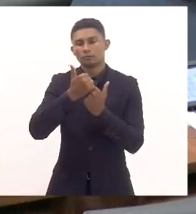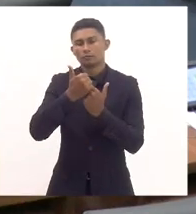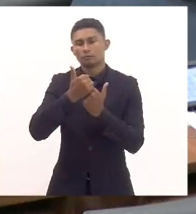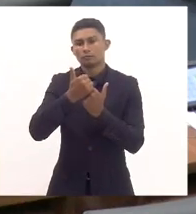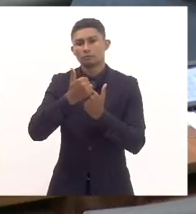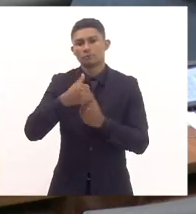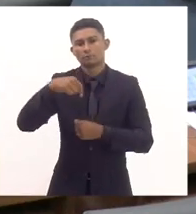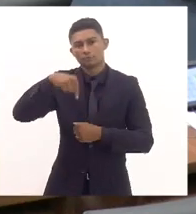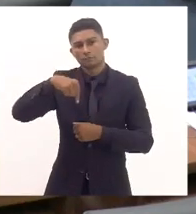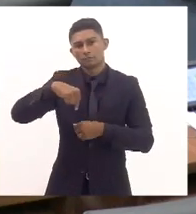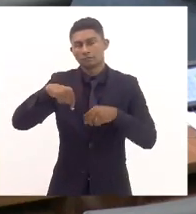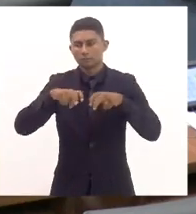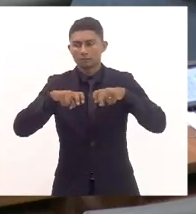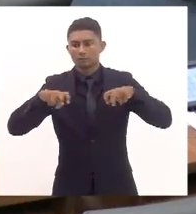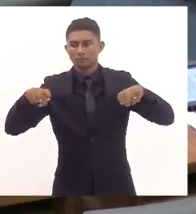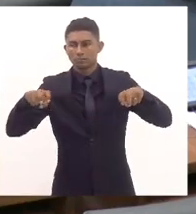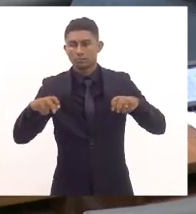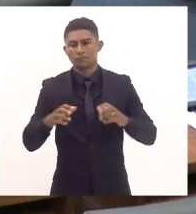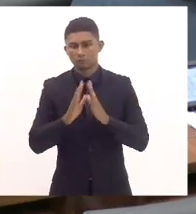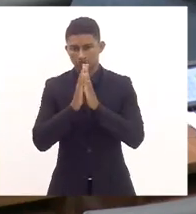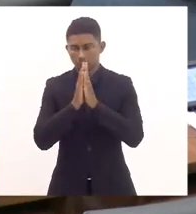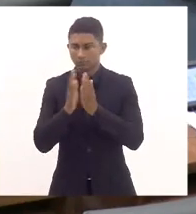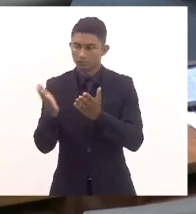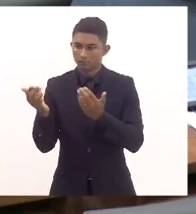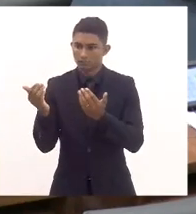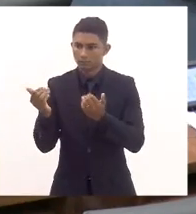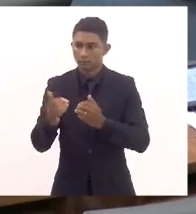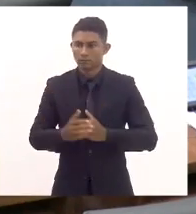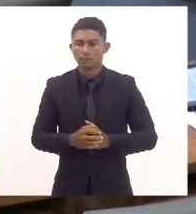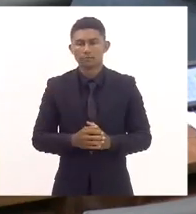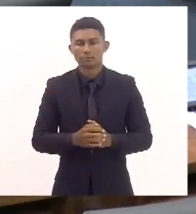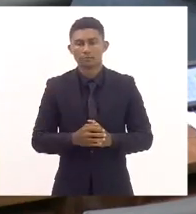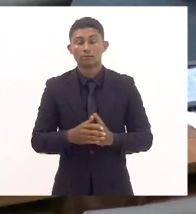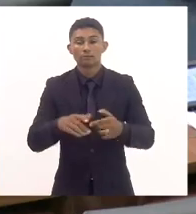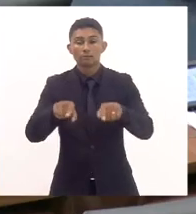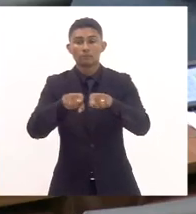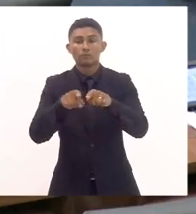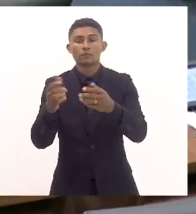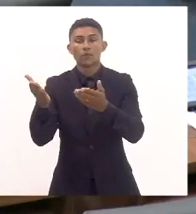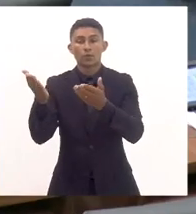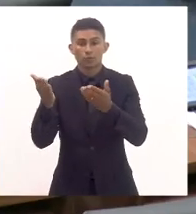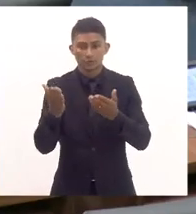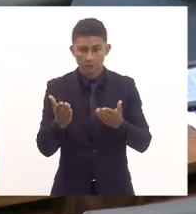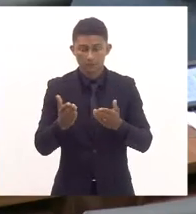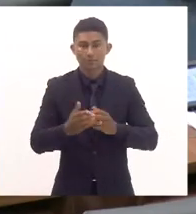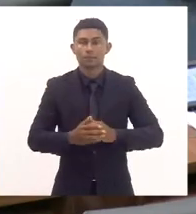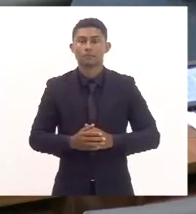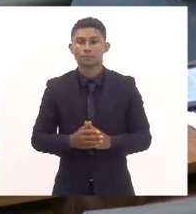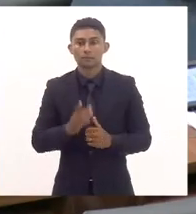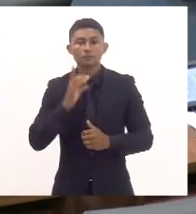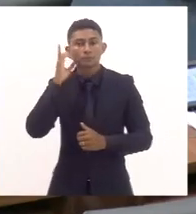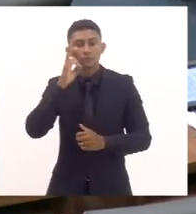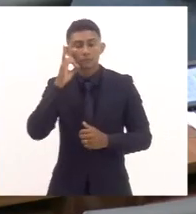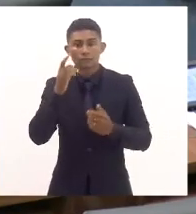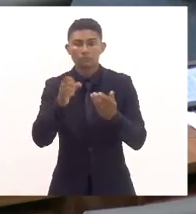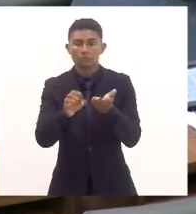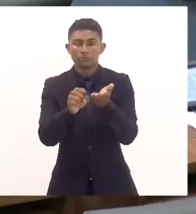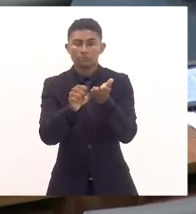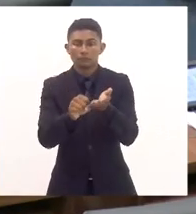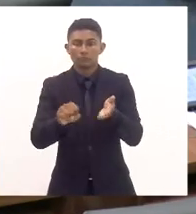os trabalhos da eu convido também o Deputado Samuel